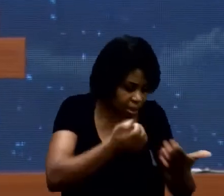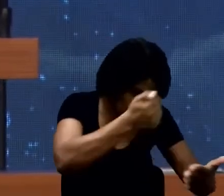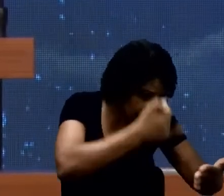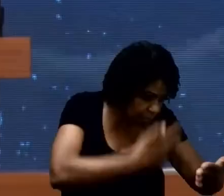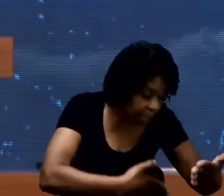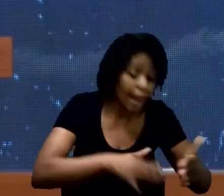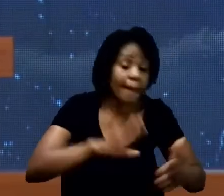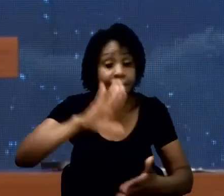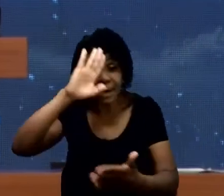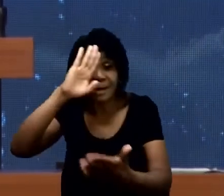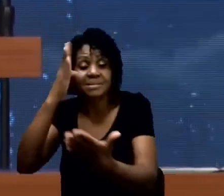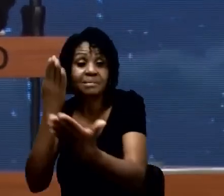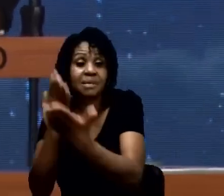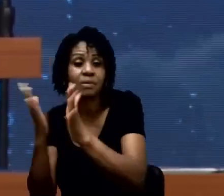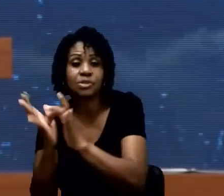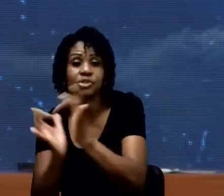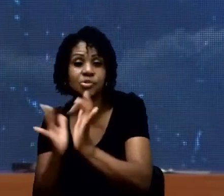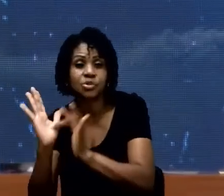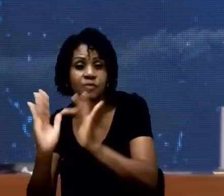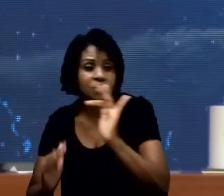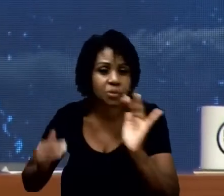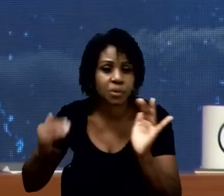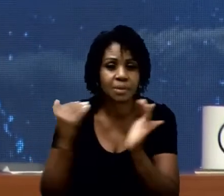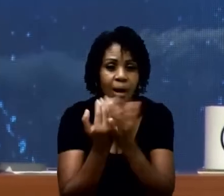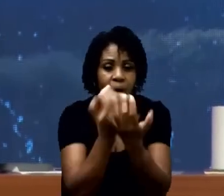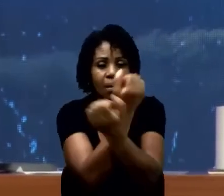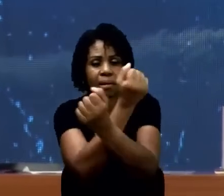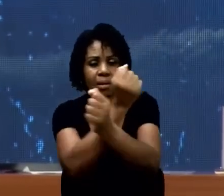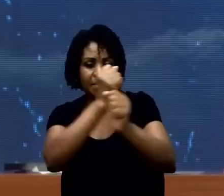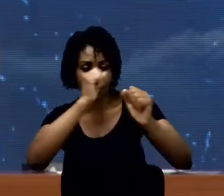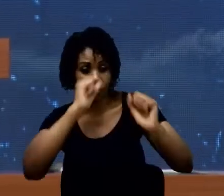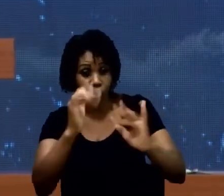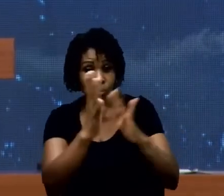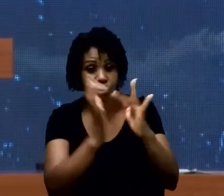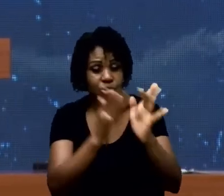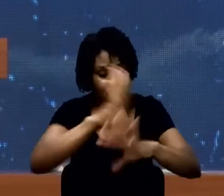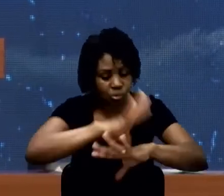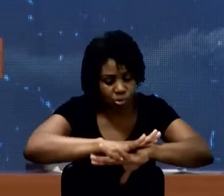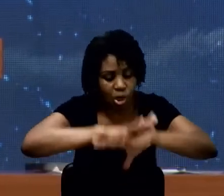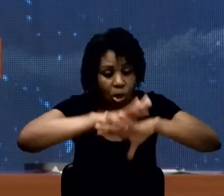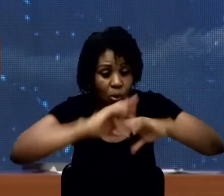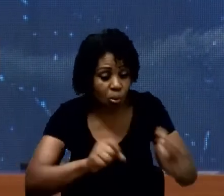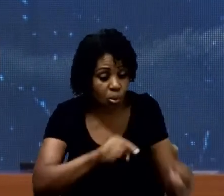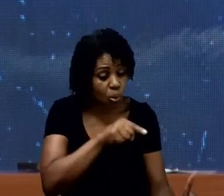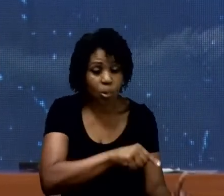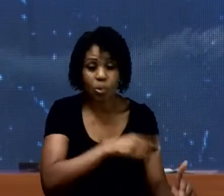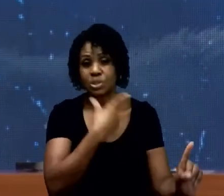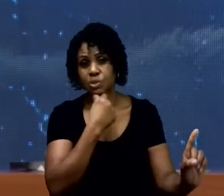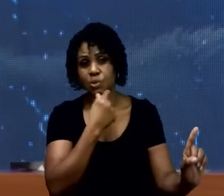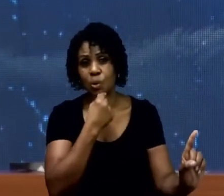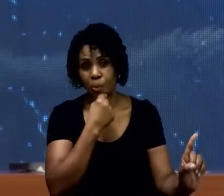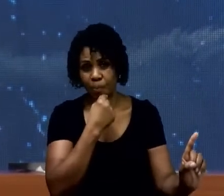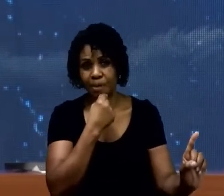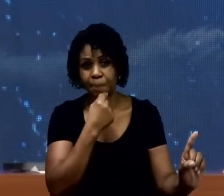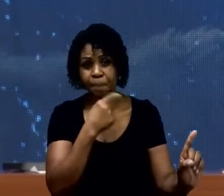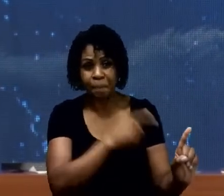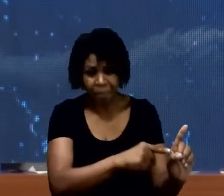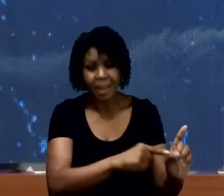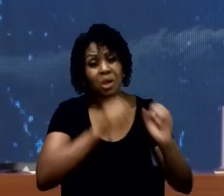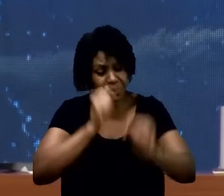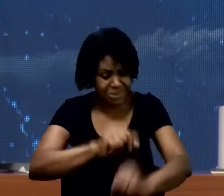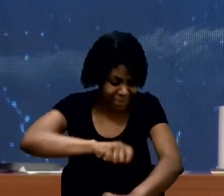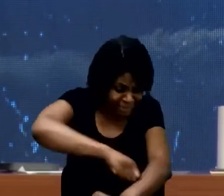Mas eu creio que Jesus fez completo. Jesus libertou. E Jesus curou o gadareno. Talvez tivesse feridas,